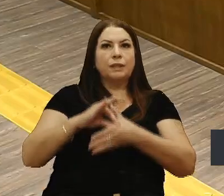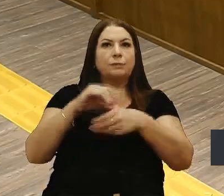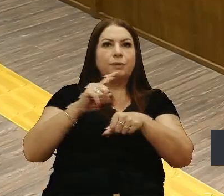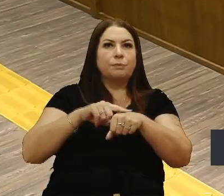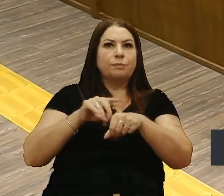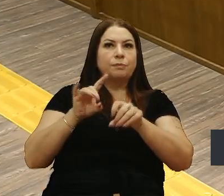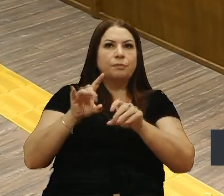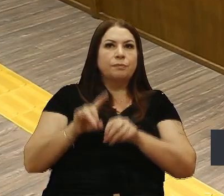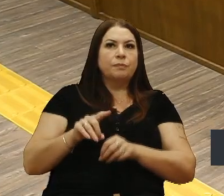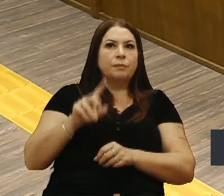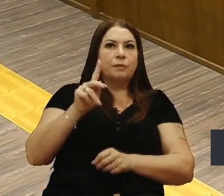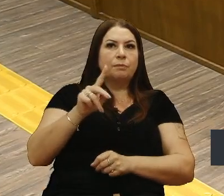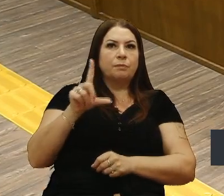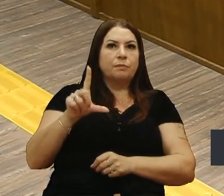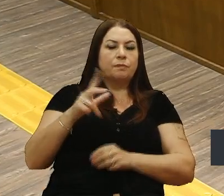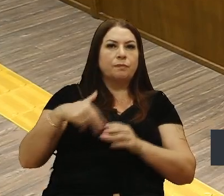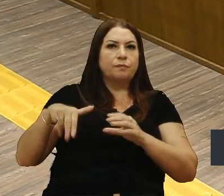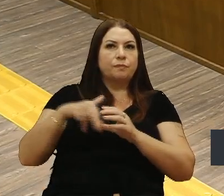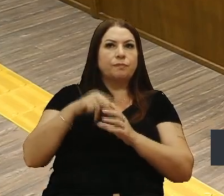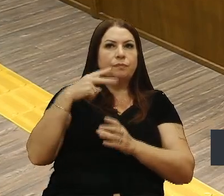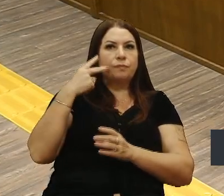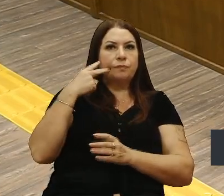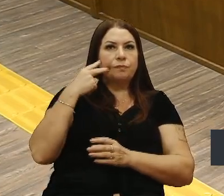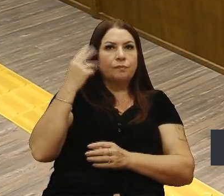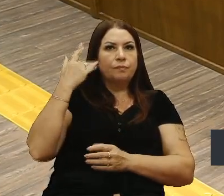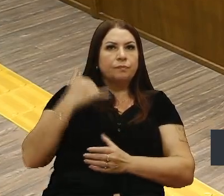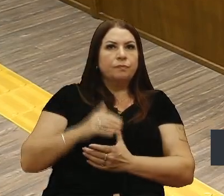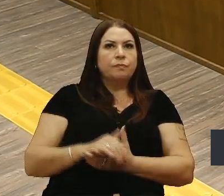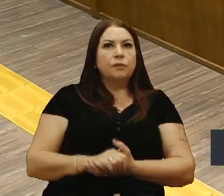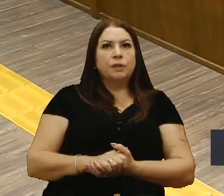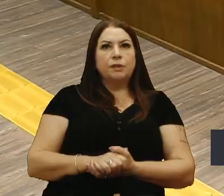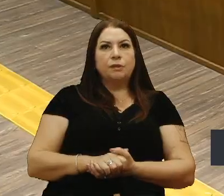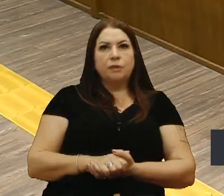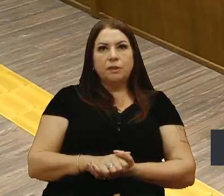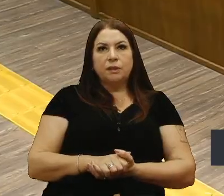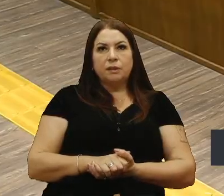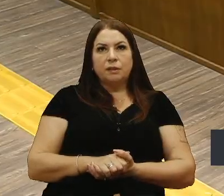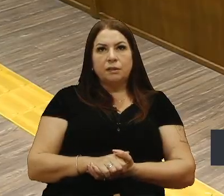líder a bancada do PL, com a palavra a vereadora Daiane Mello, da tribuna.